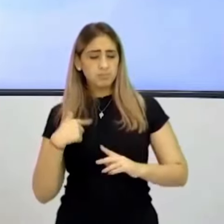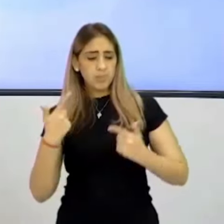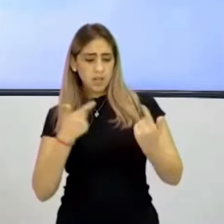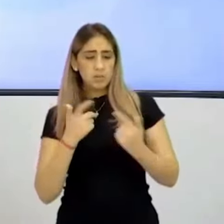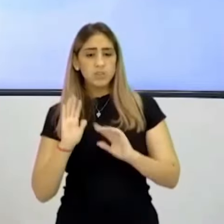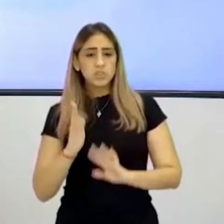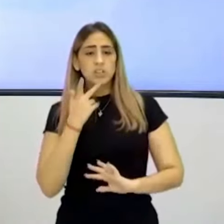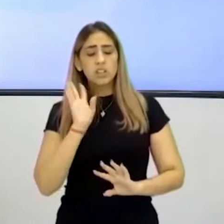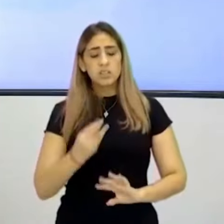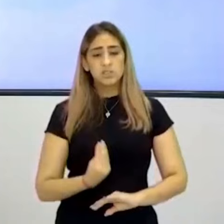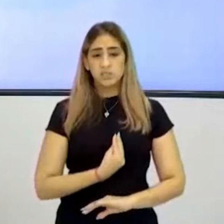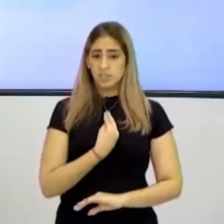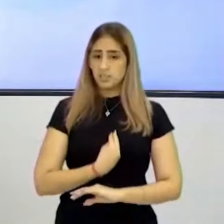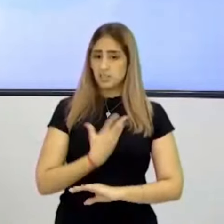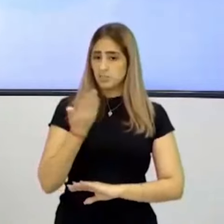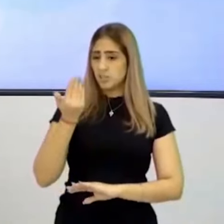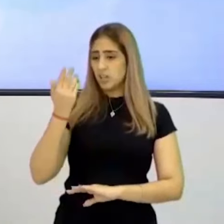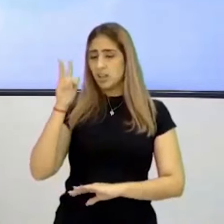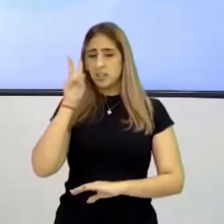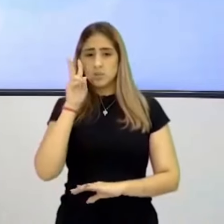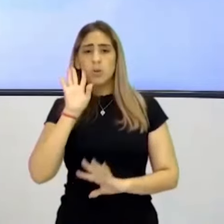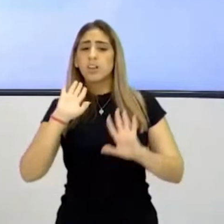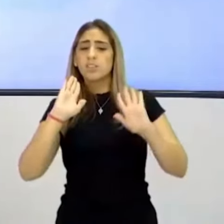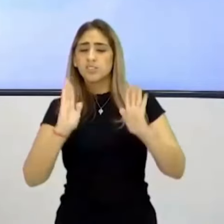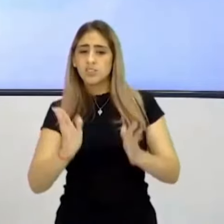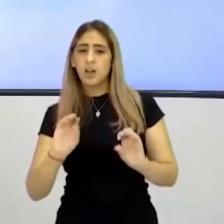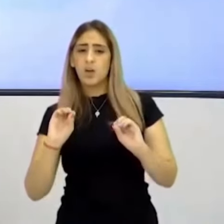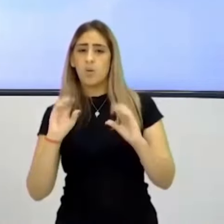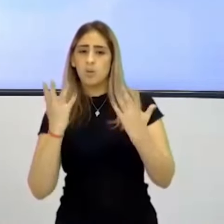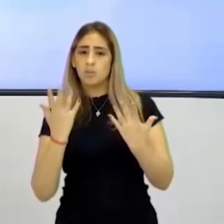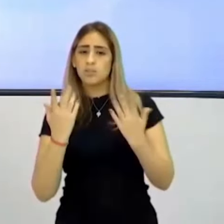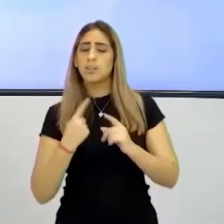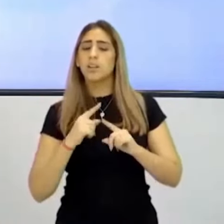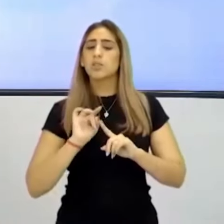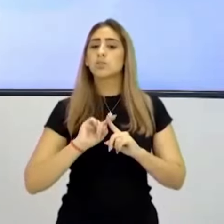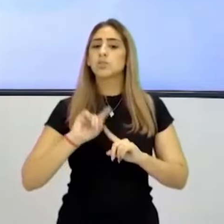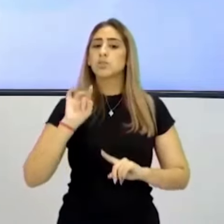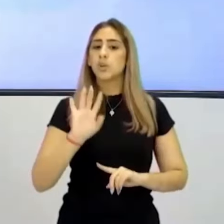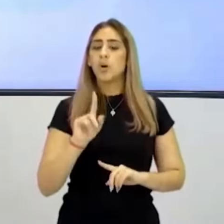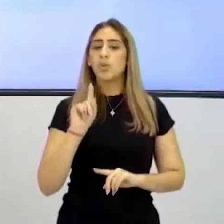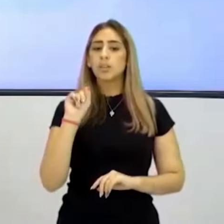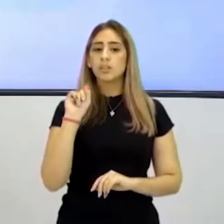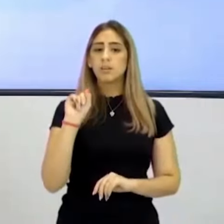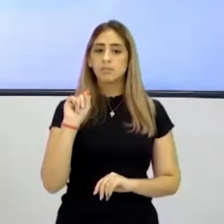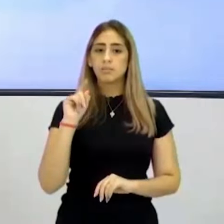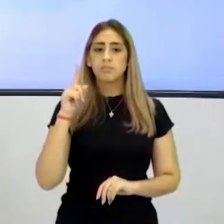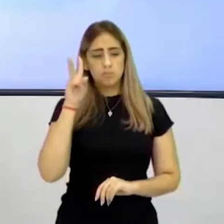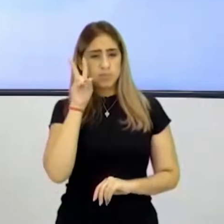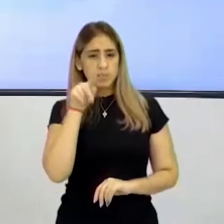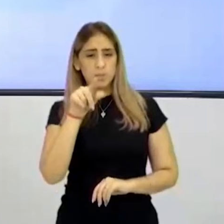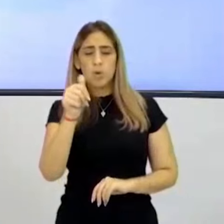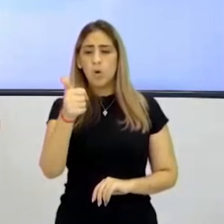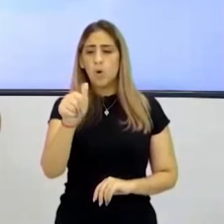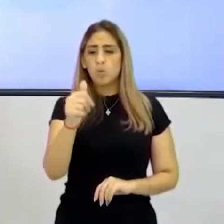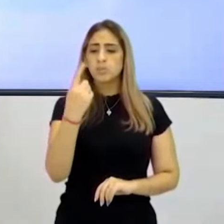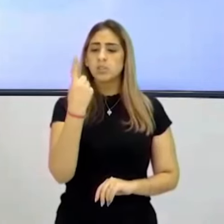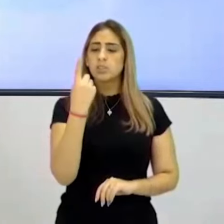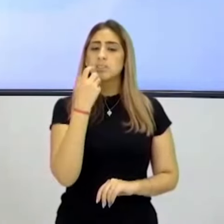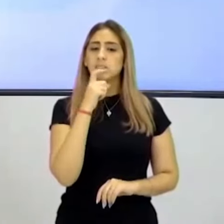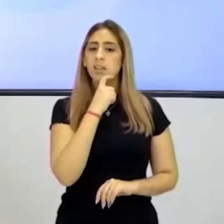já existia na história, já acontecia, só que vocês se lembram do 11 de setembro de